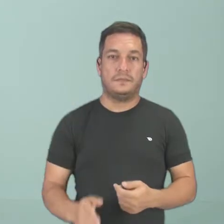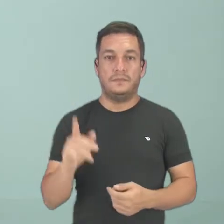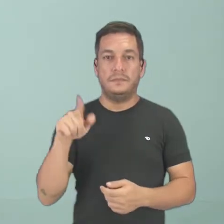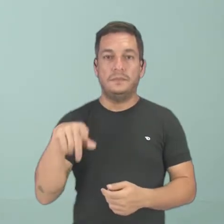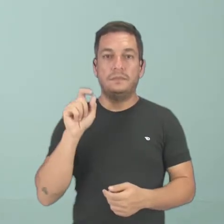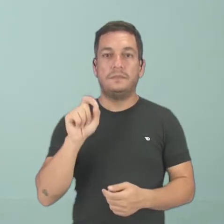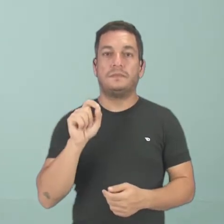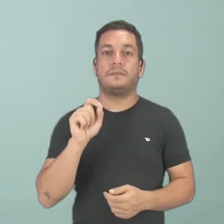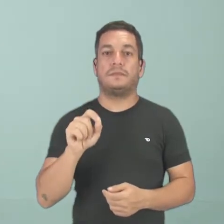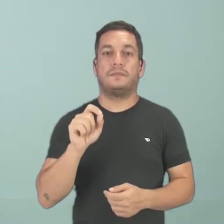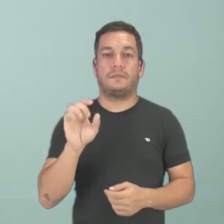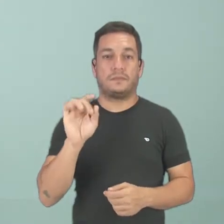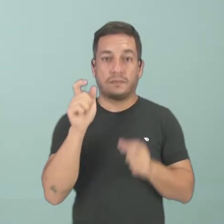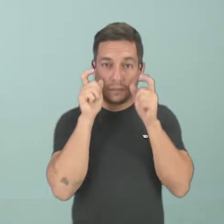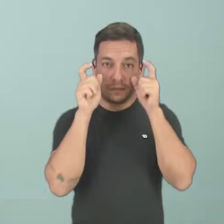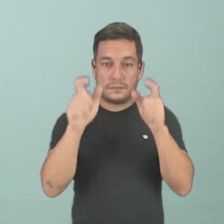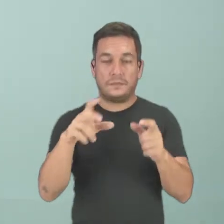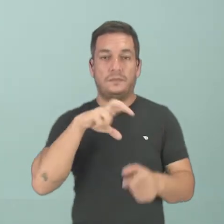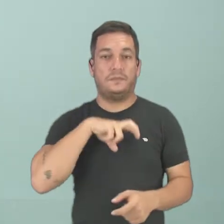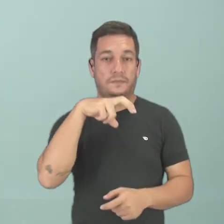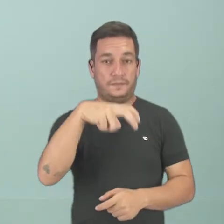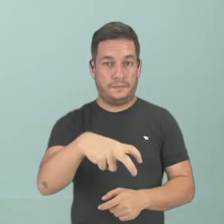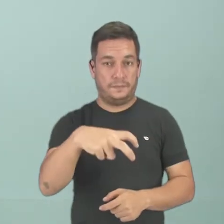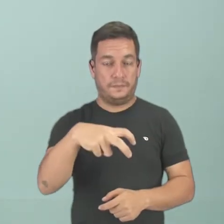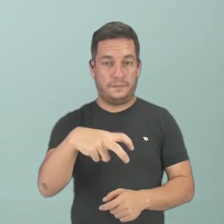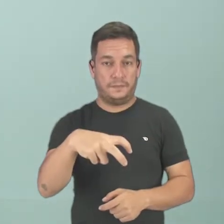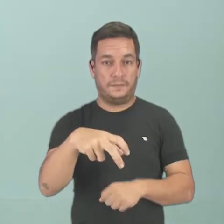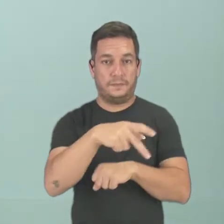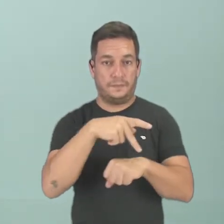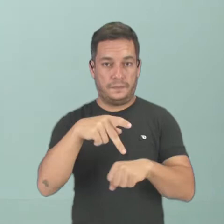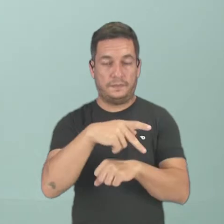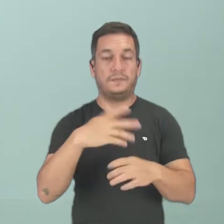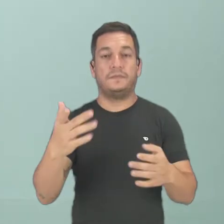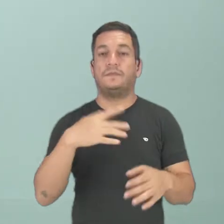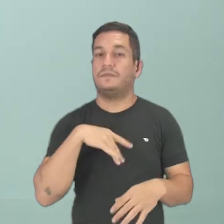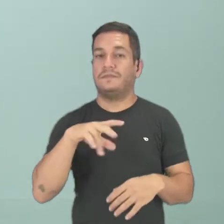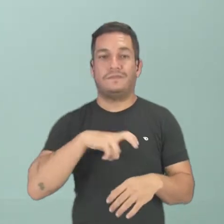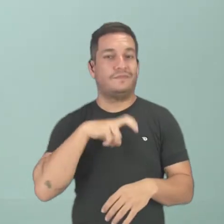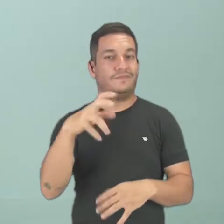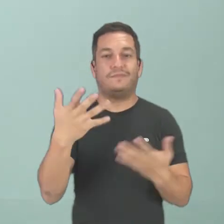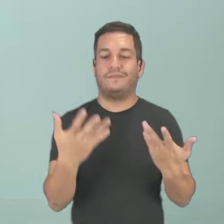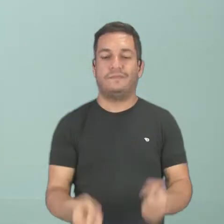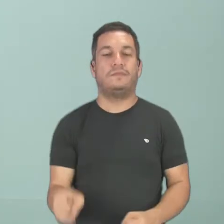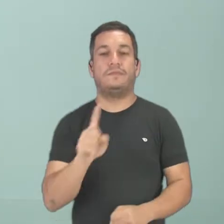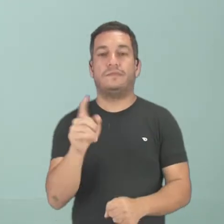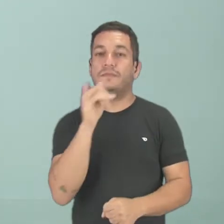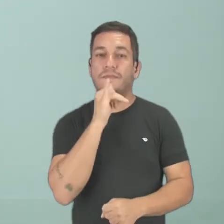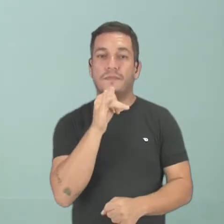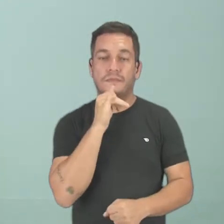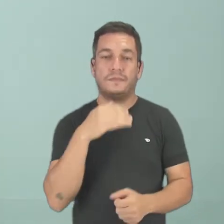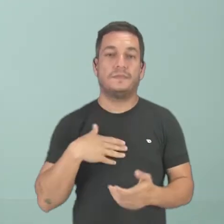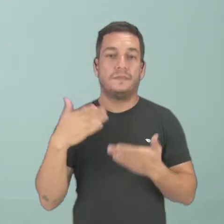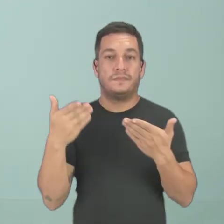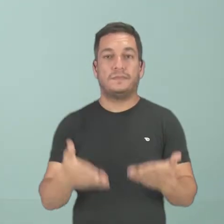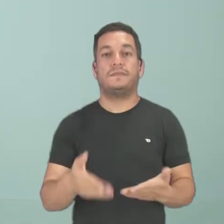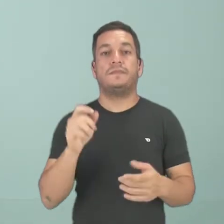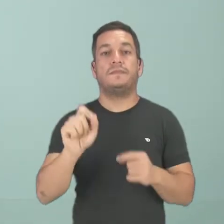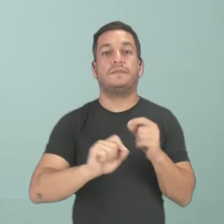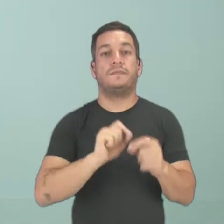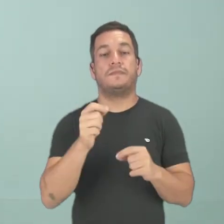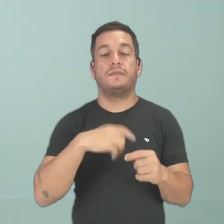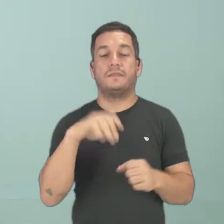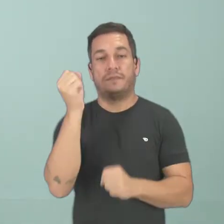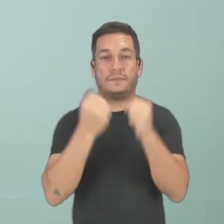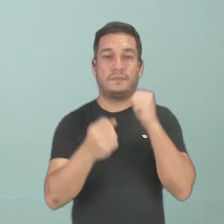ela era somente de interesse de Portugal. E Portugal não permitia, pessoal, por exemplo, que viesse indústria